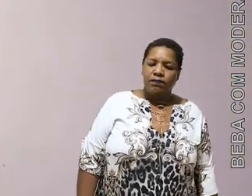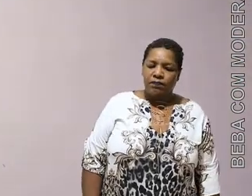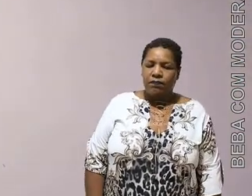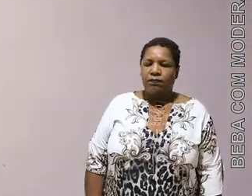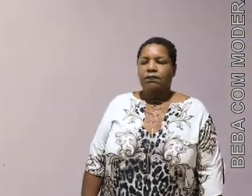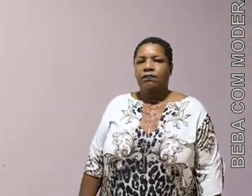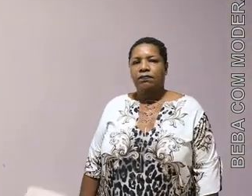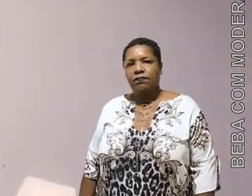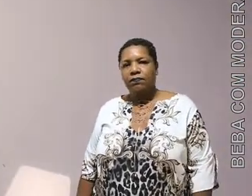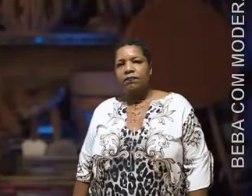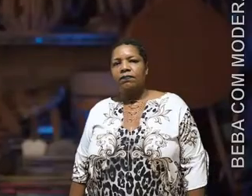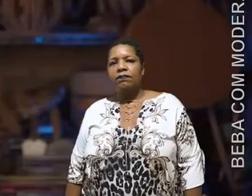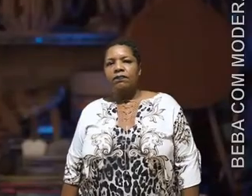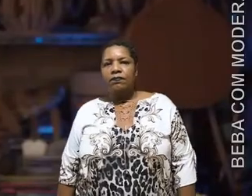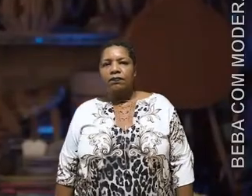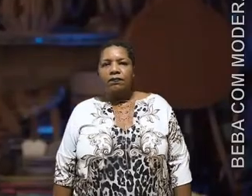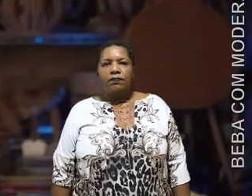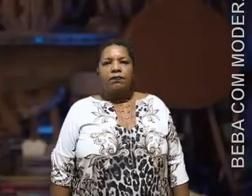a